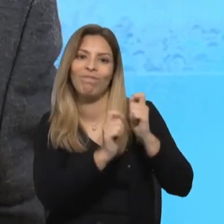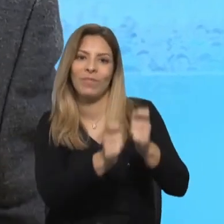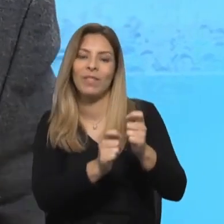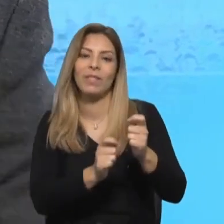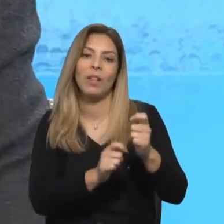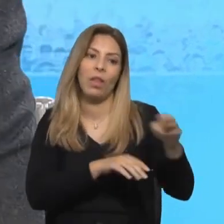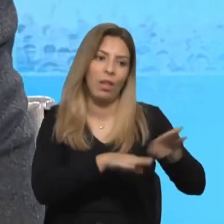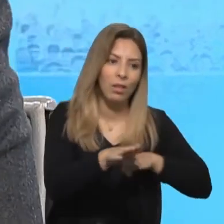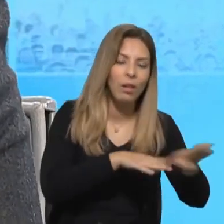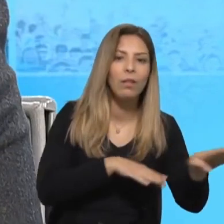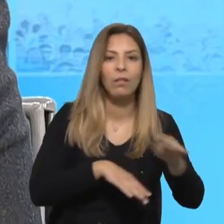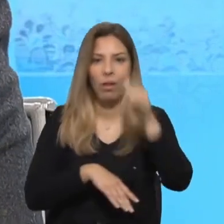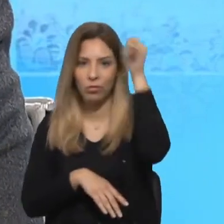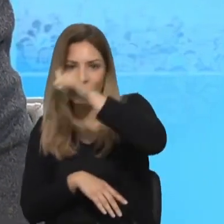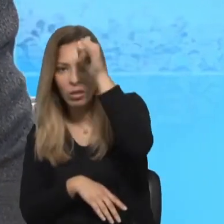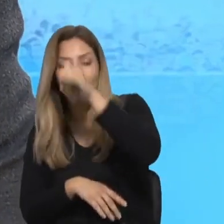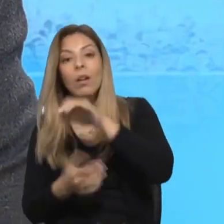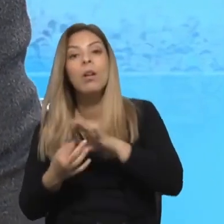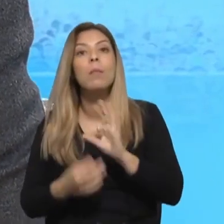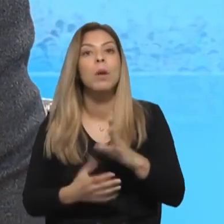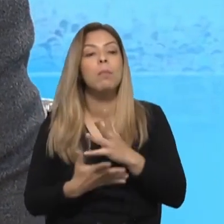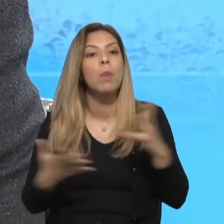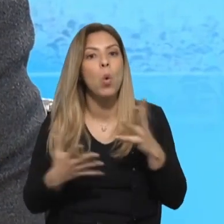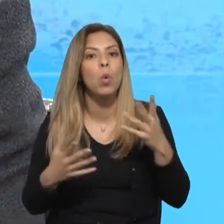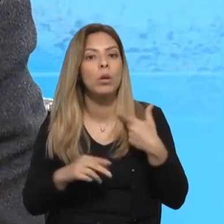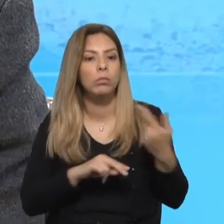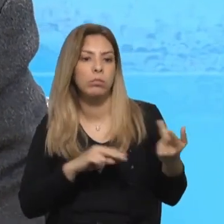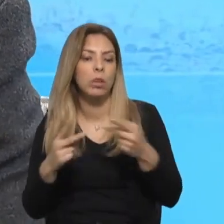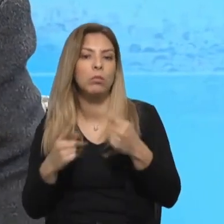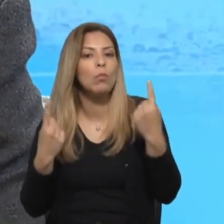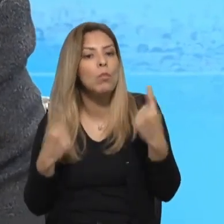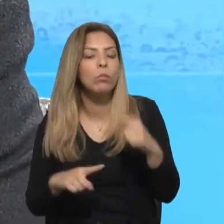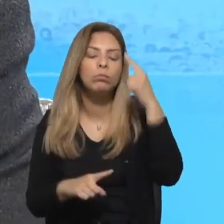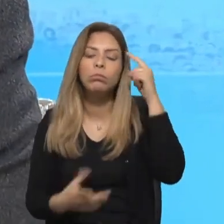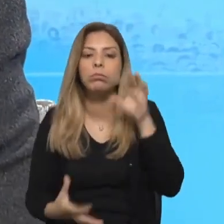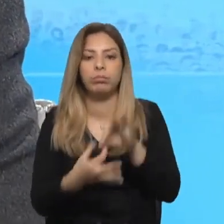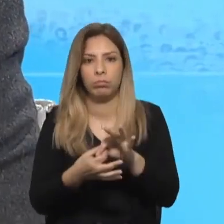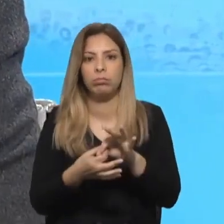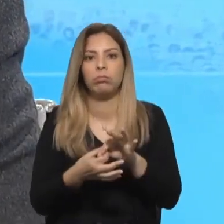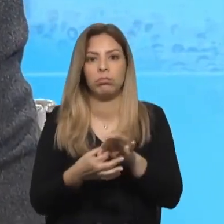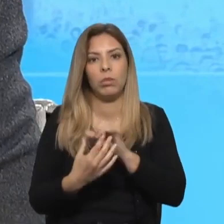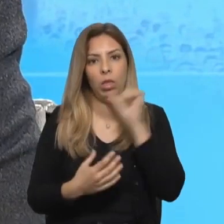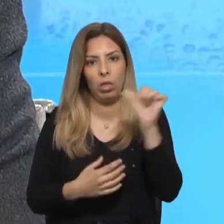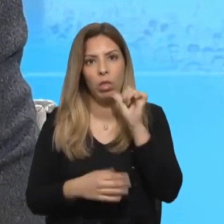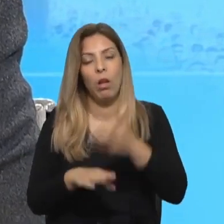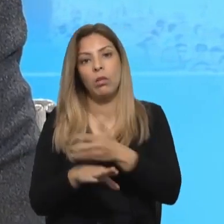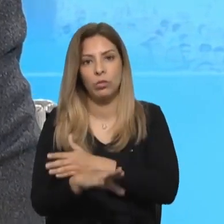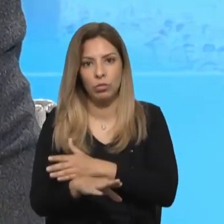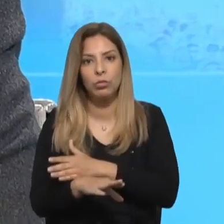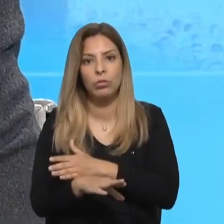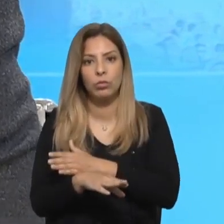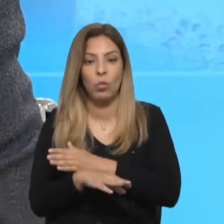na Argentina. Sim. E muitas vezes tendemos a olhar para as migrações como um fenómeno meramente atual e do contexto de